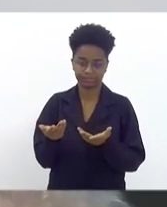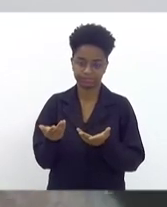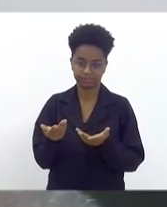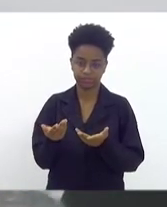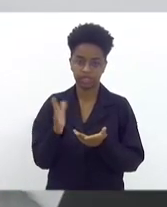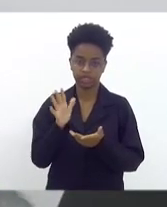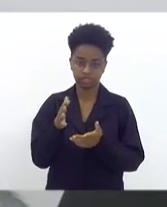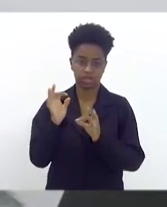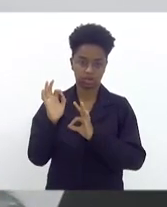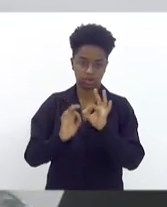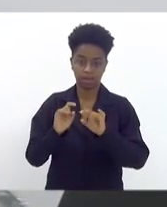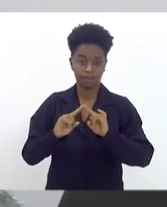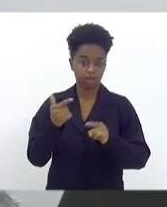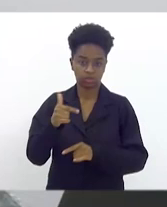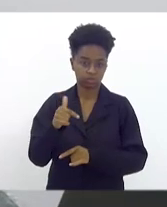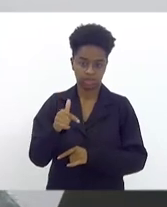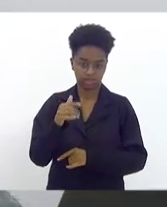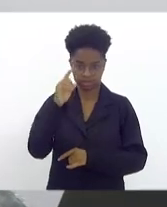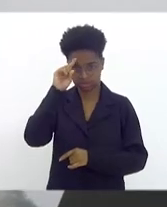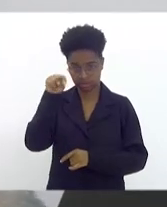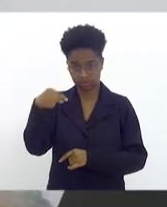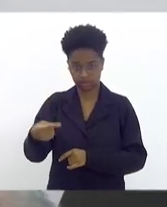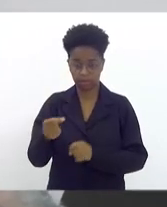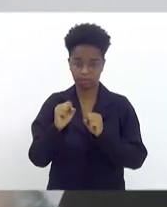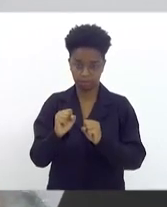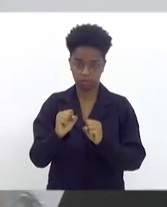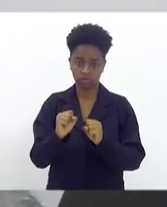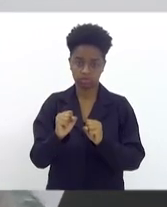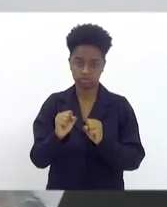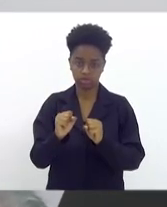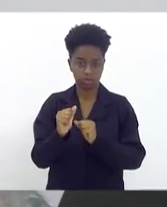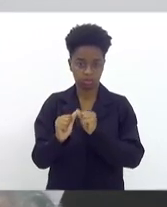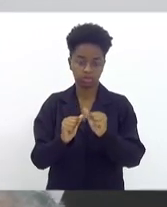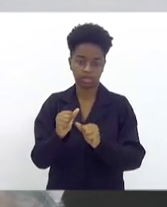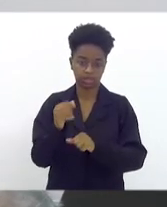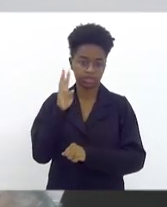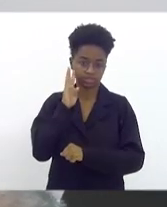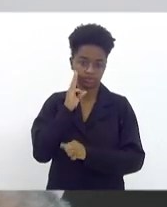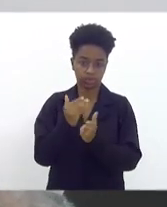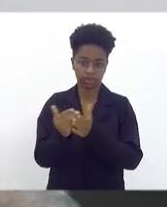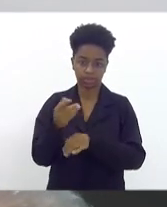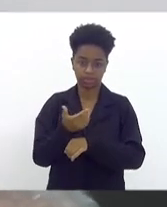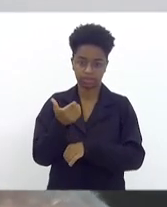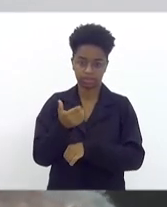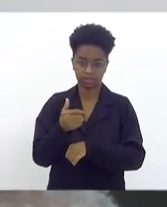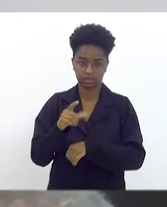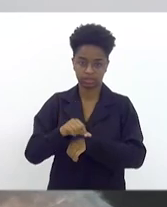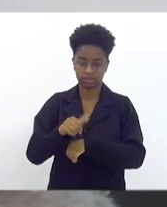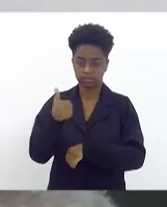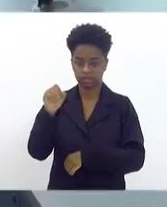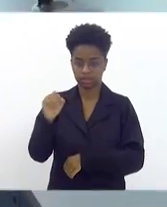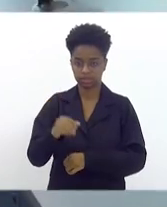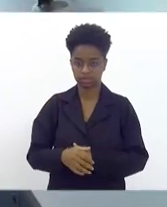ter sido fixado, não foi chamado para a semana que vem. A gente podia fazer essa audiência com mais tempo, terça às 10. Uhum. É terça-feira tem